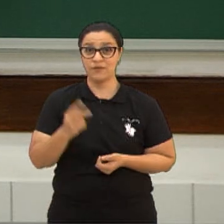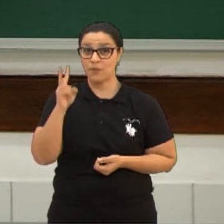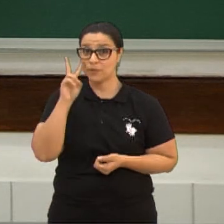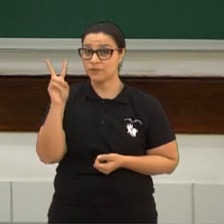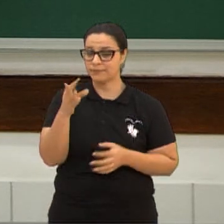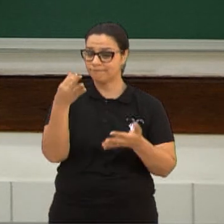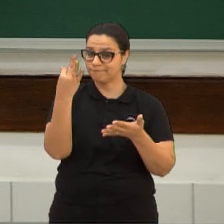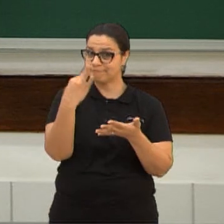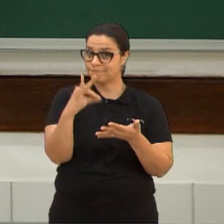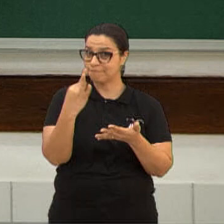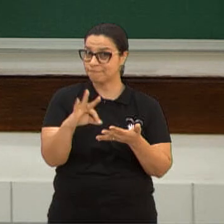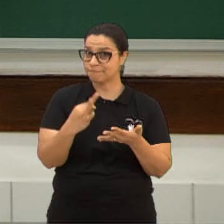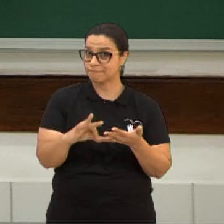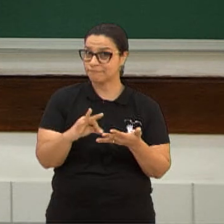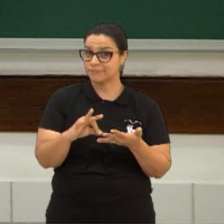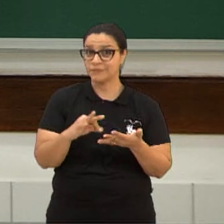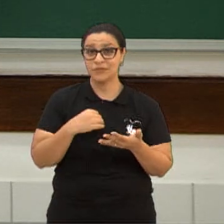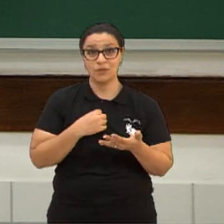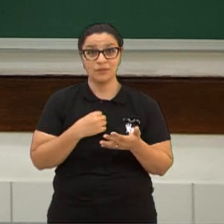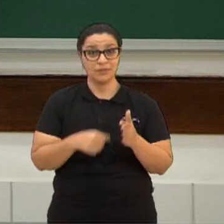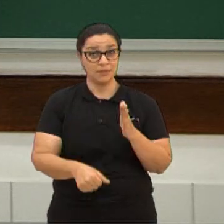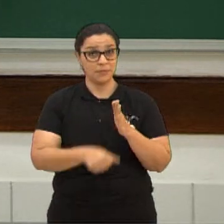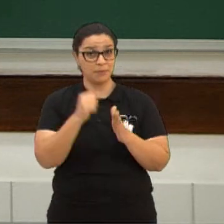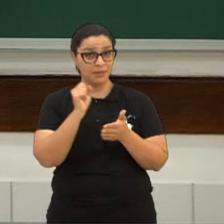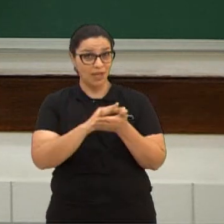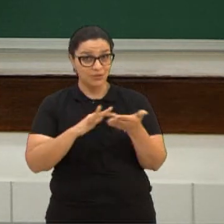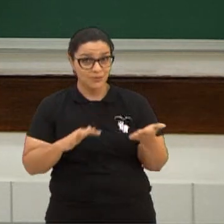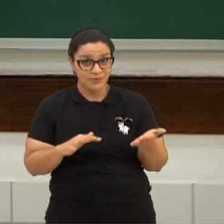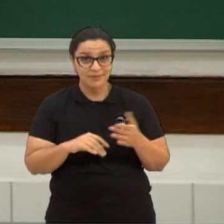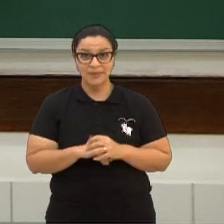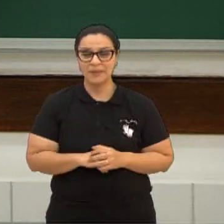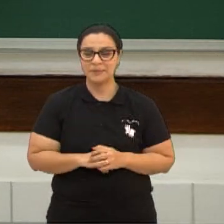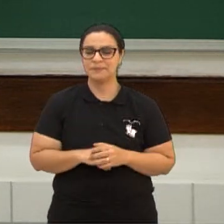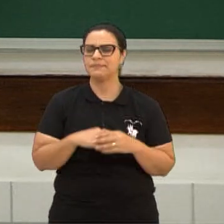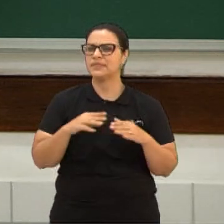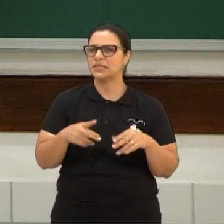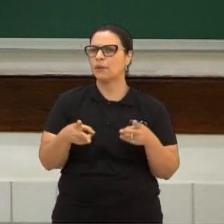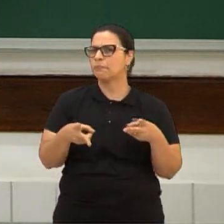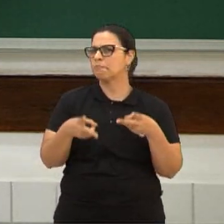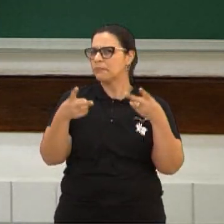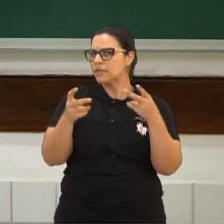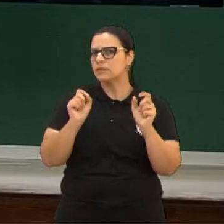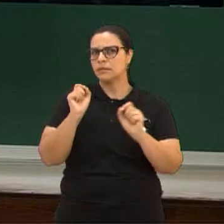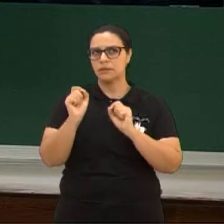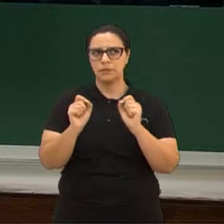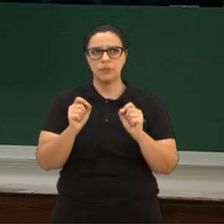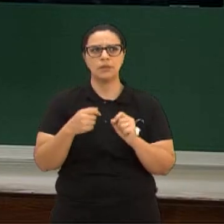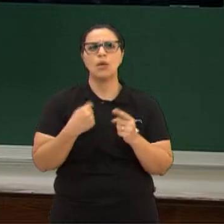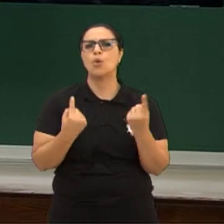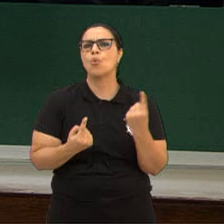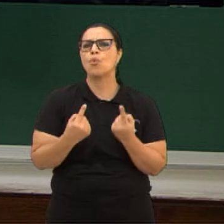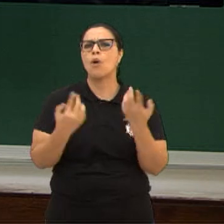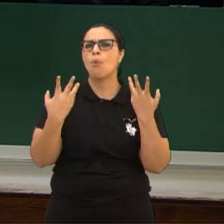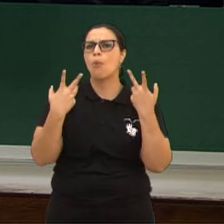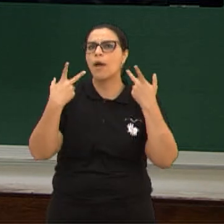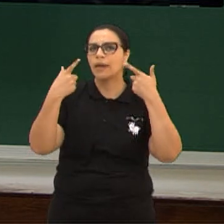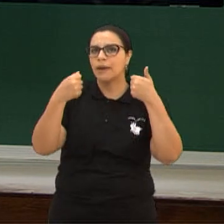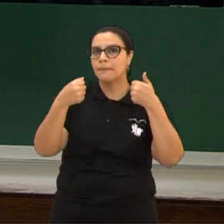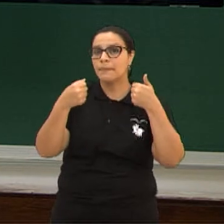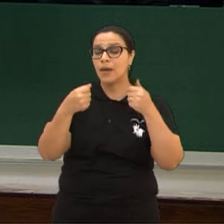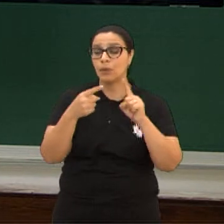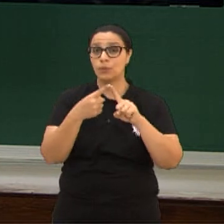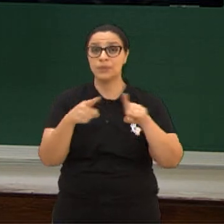Vamos conferir, então, o nosso primeiro exercício? Observem, então, quais são os animais que